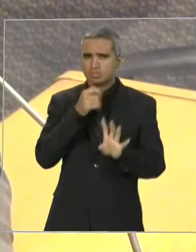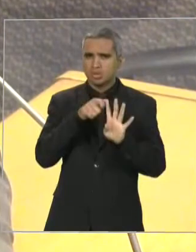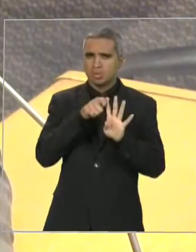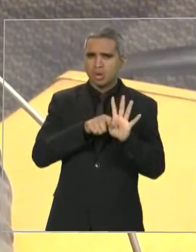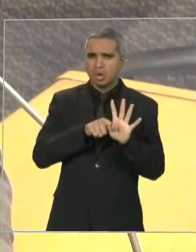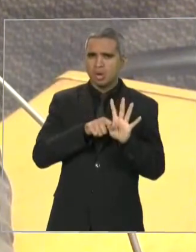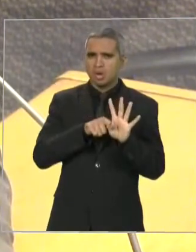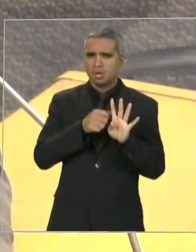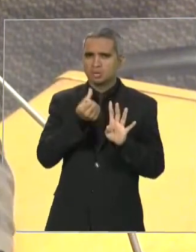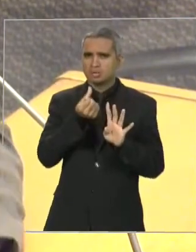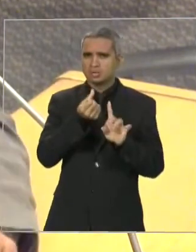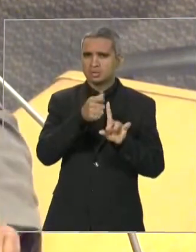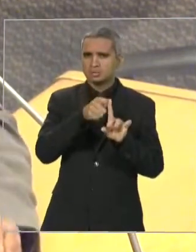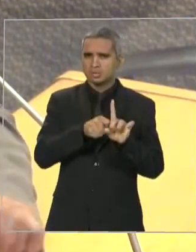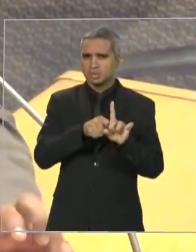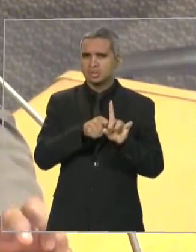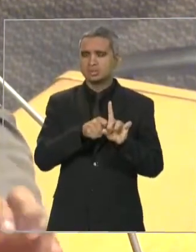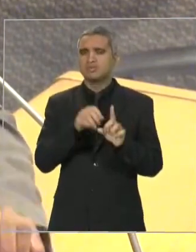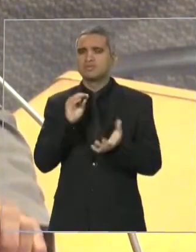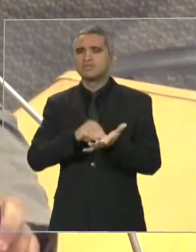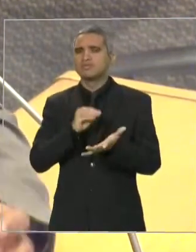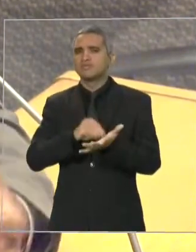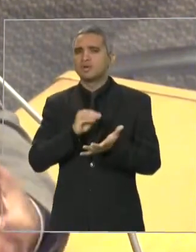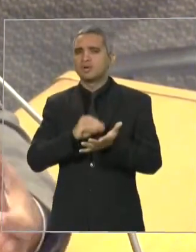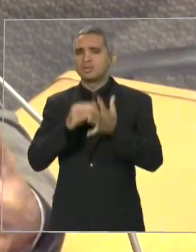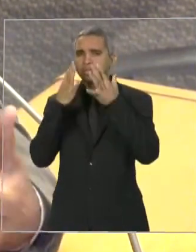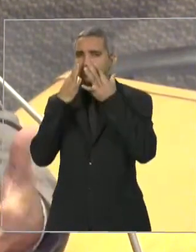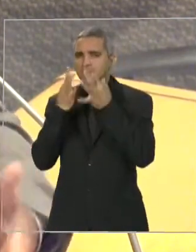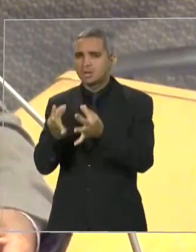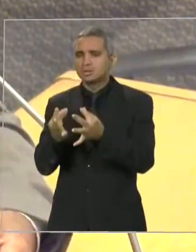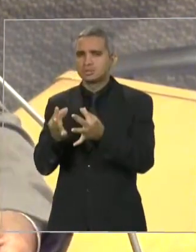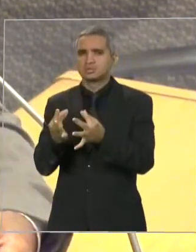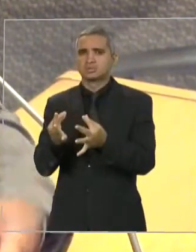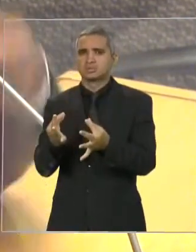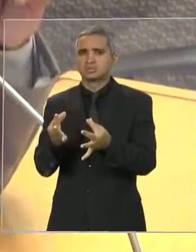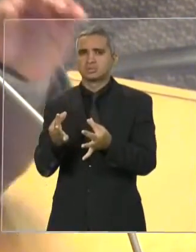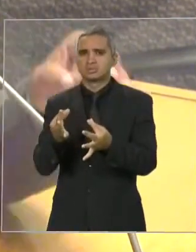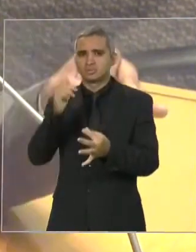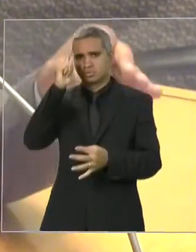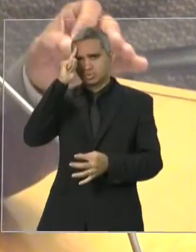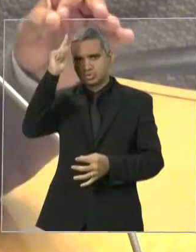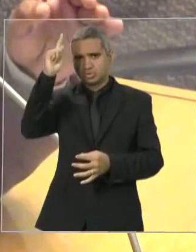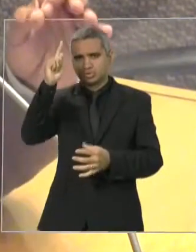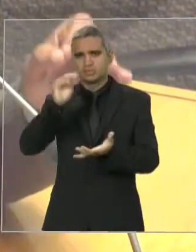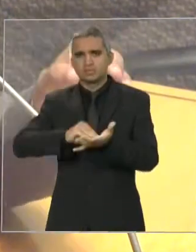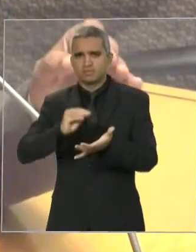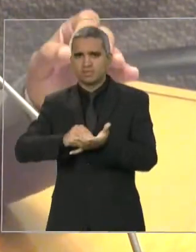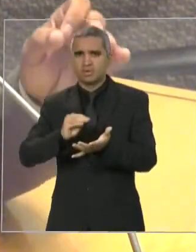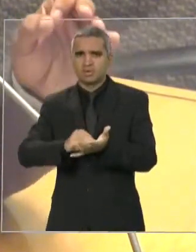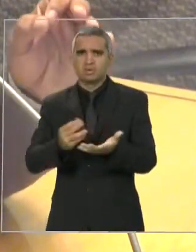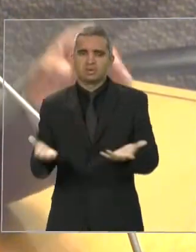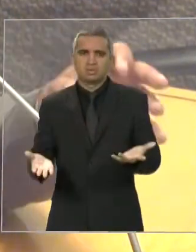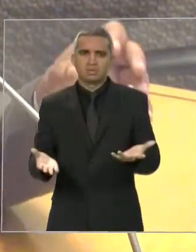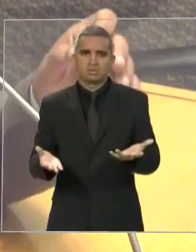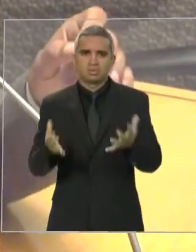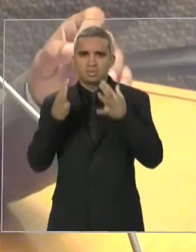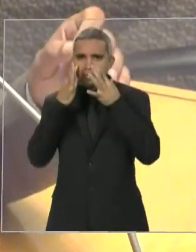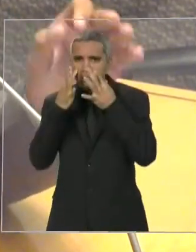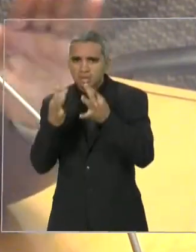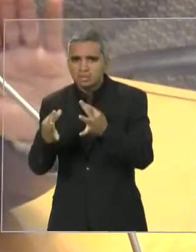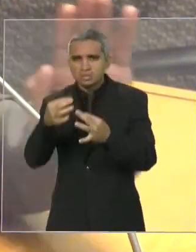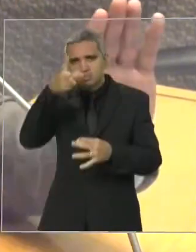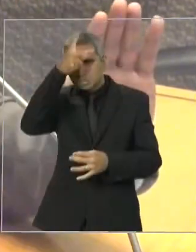6 meses, é a falta de atenção do poder público, a falta de atenção do gestor, péssimos gestores